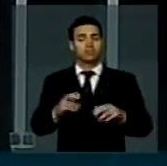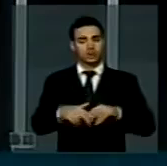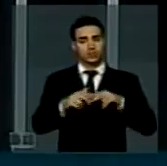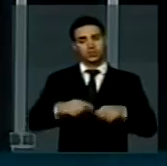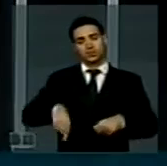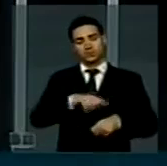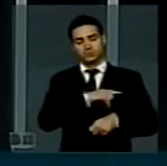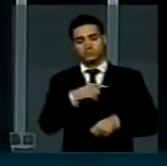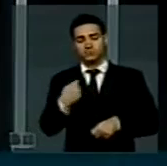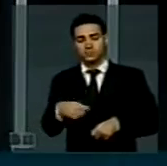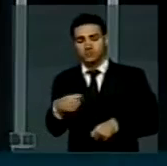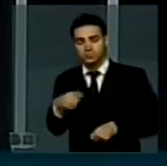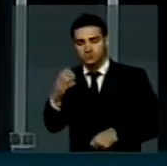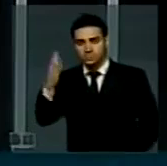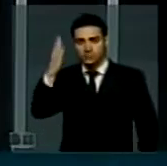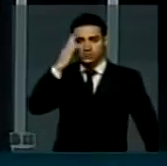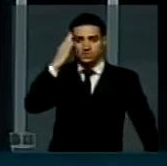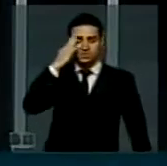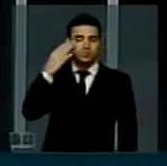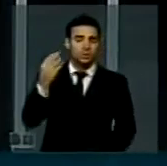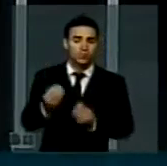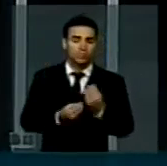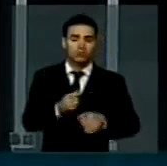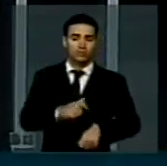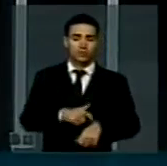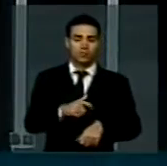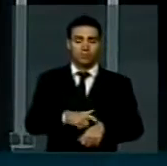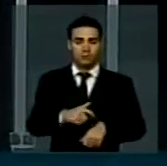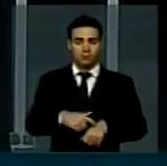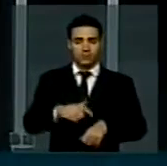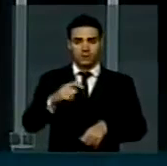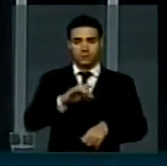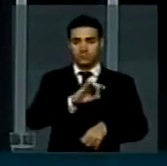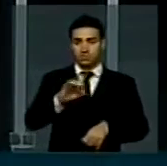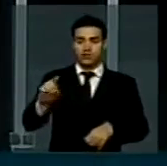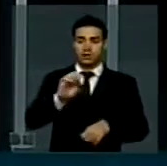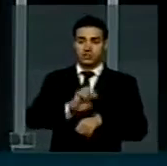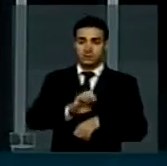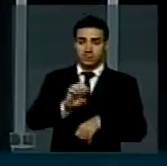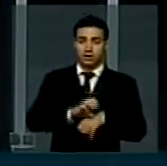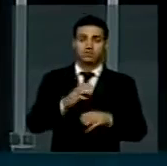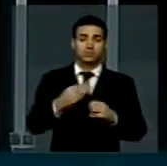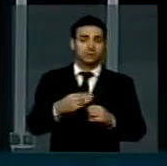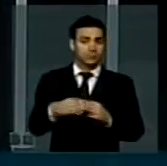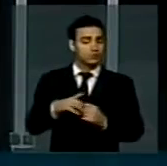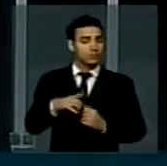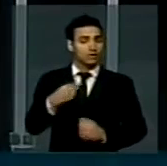precisamos entender o momento que esses convenientes estados e municípios também vivem,